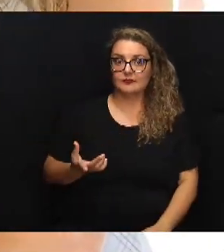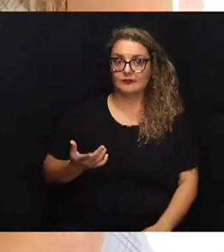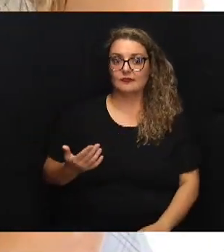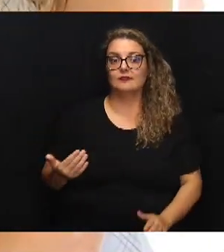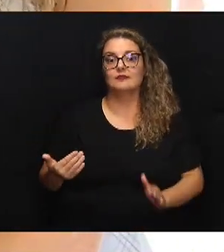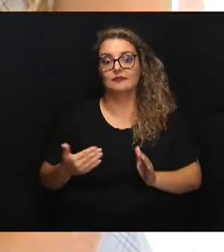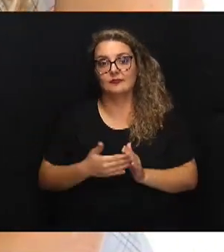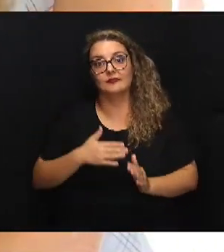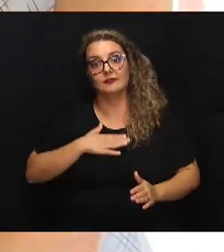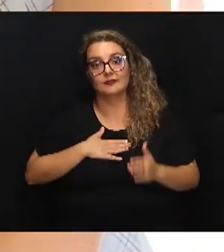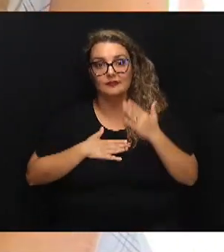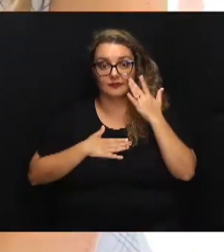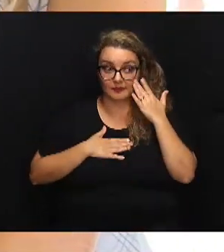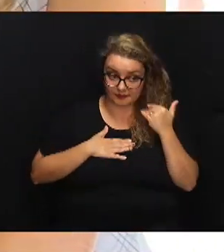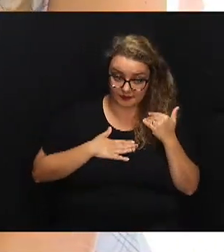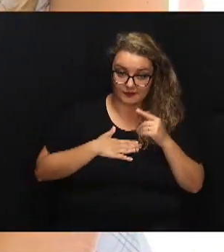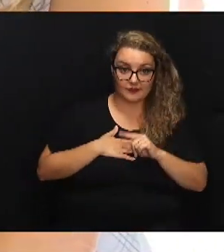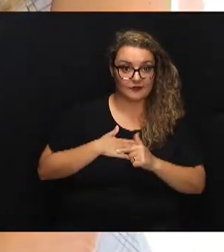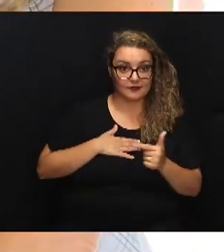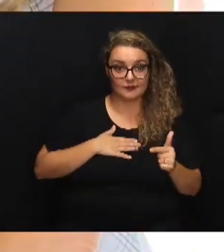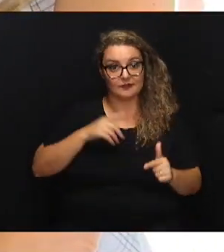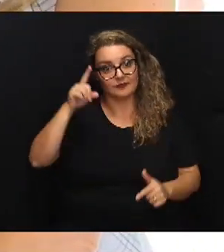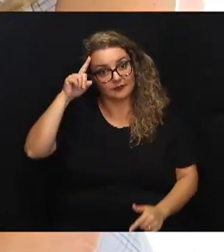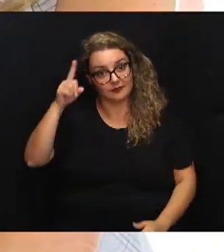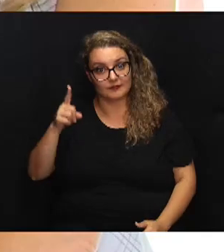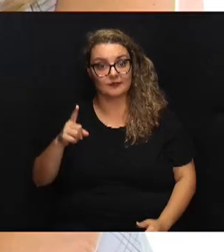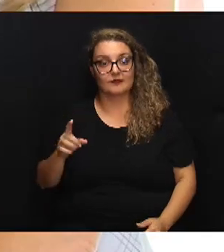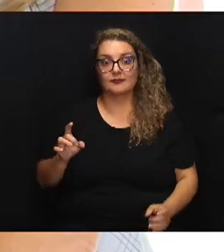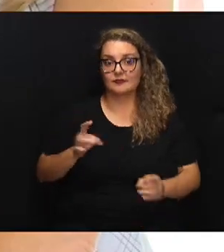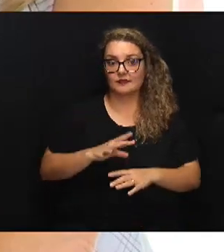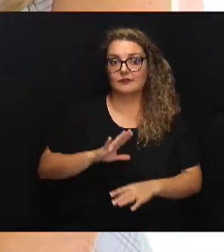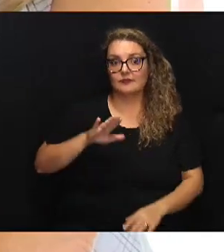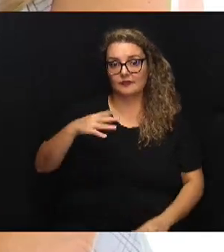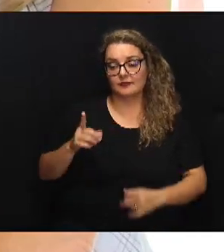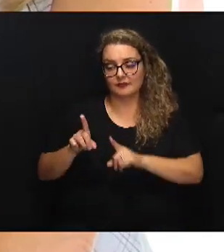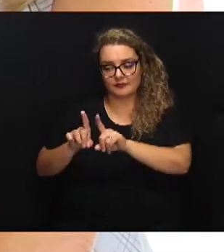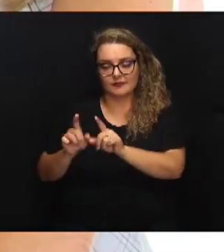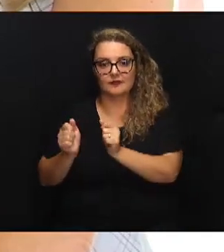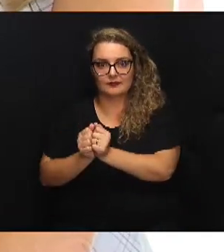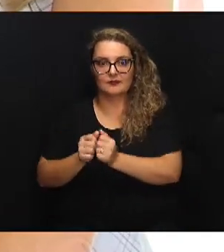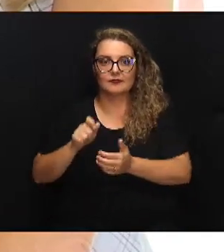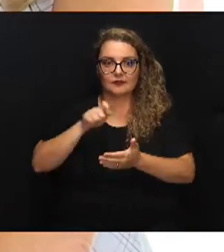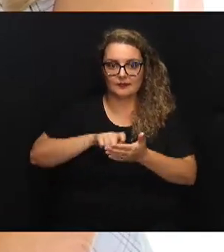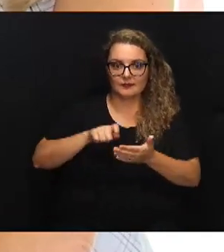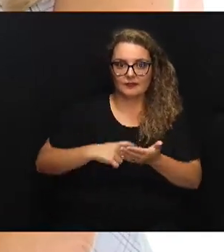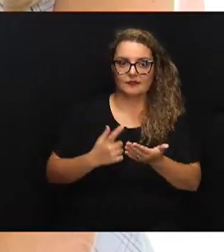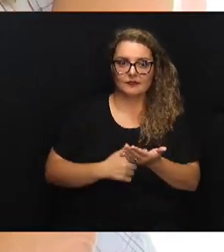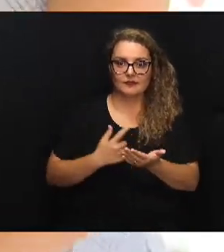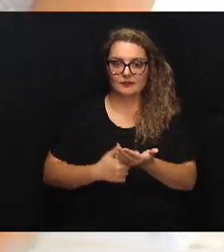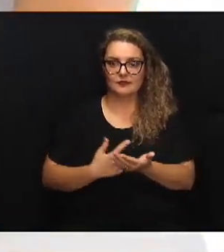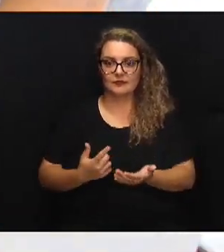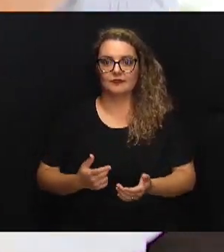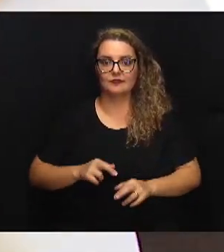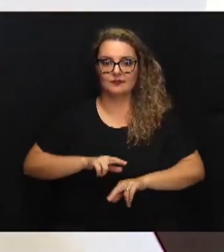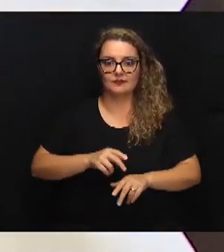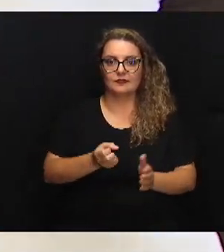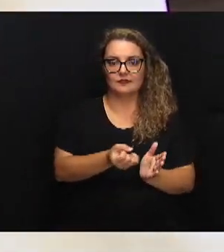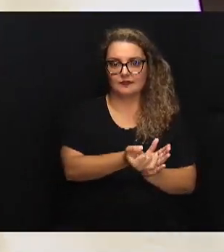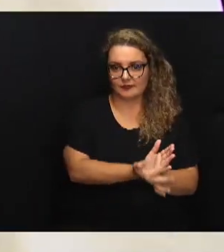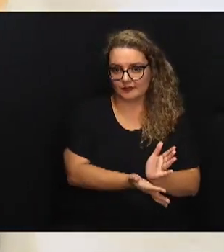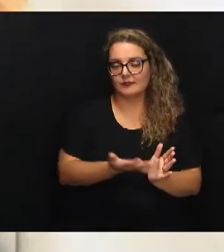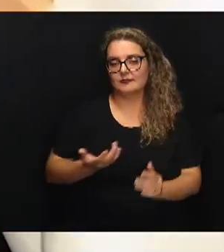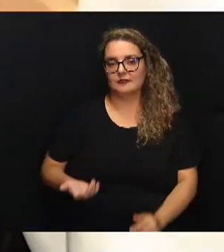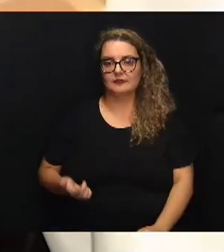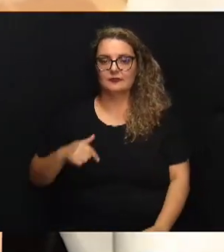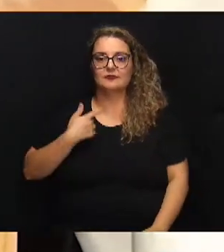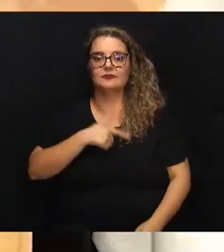onde eu sei, não tem data para acabar. Enquanto eu estiver junto com ela, a gente vai preenchendo o livro. O livro tem bastante páginas. Então, a gente